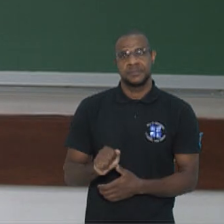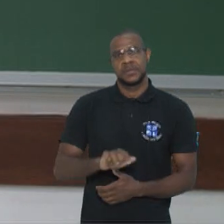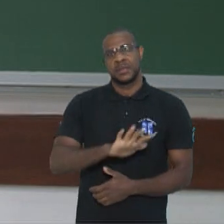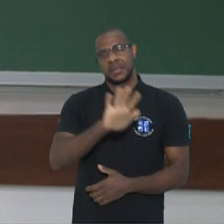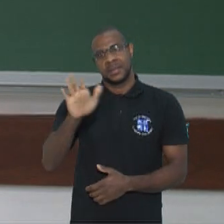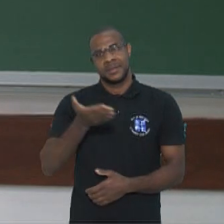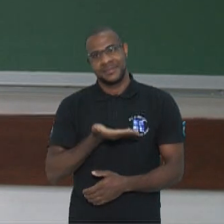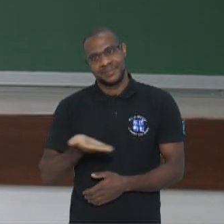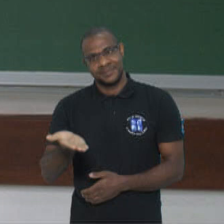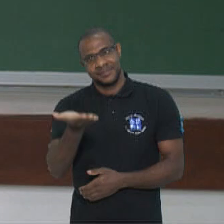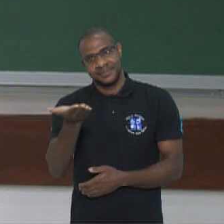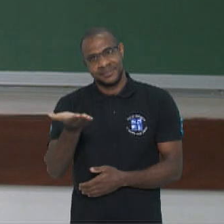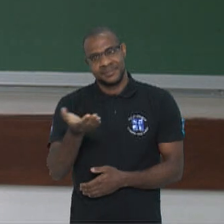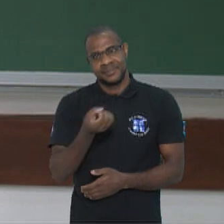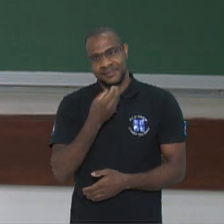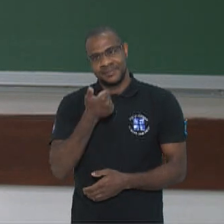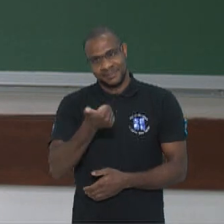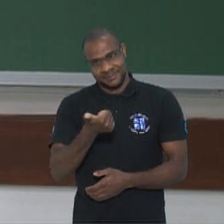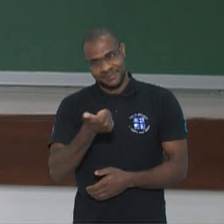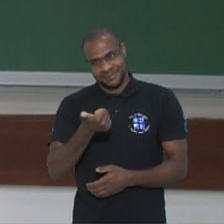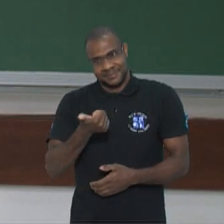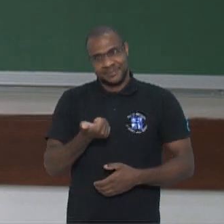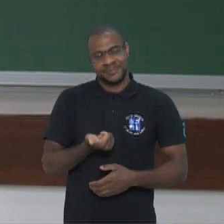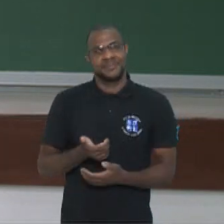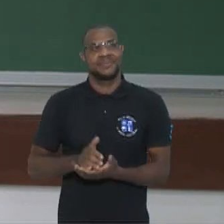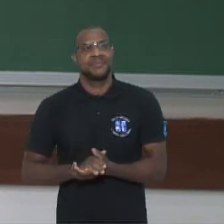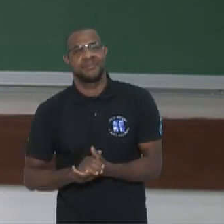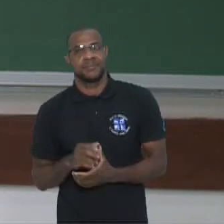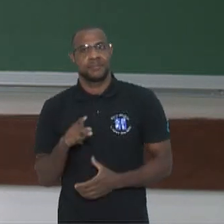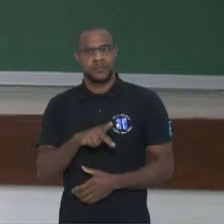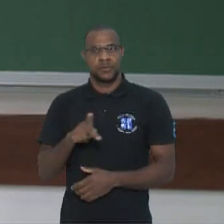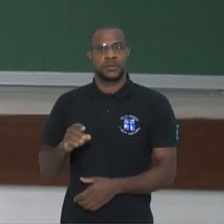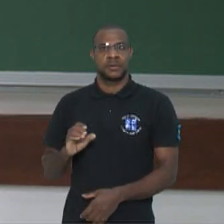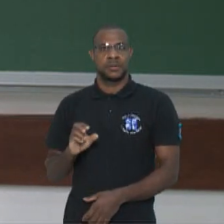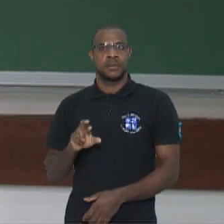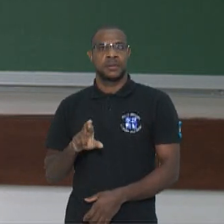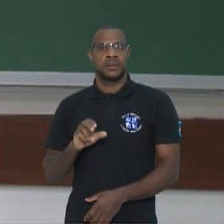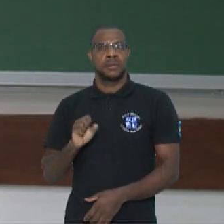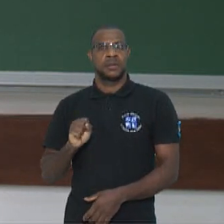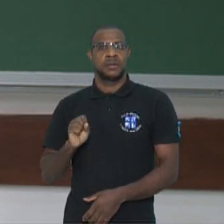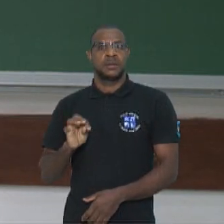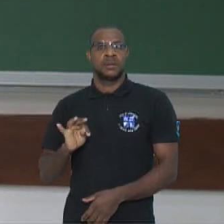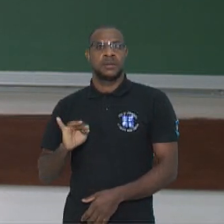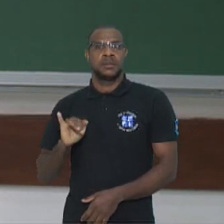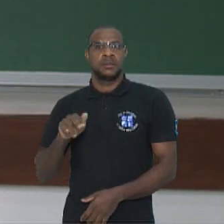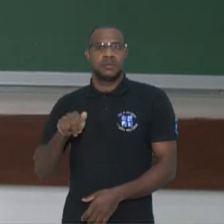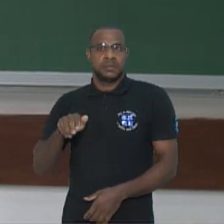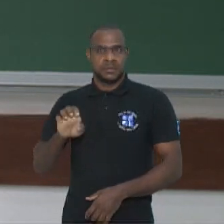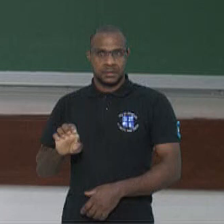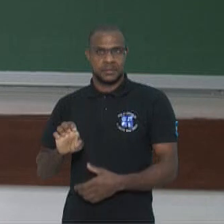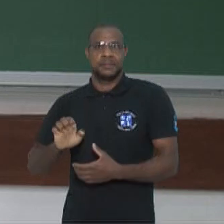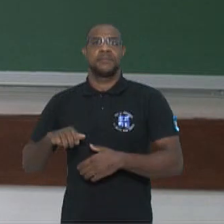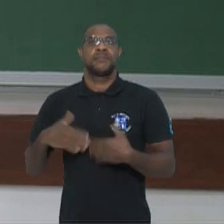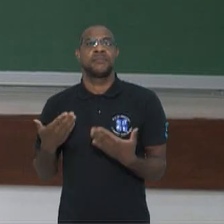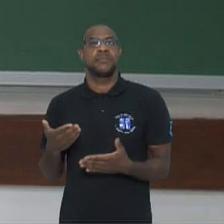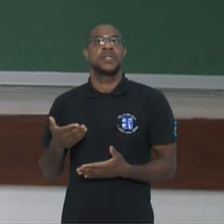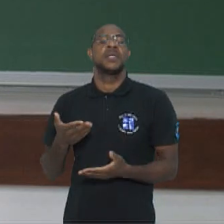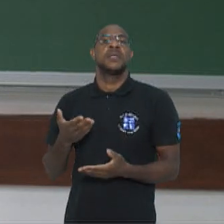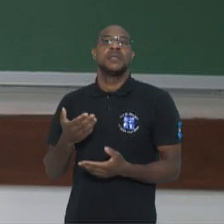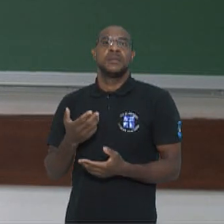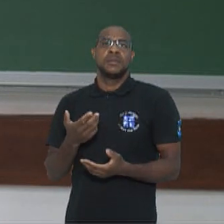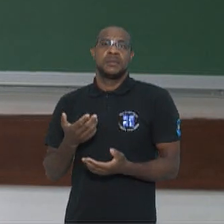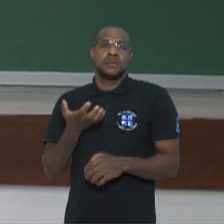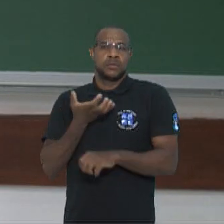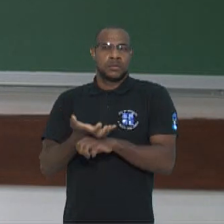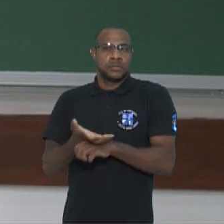Olá, pessoal! Como vocês estão? Eu sou a professora Cristiane, de Língua Portuguesa, e quero relembrá-los